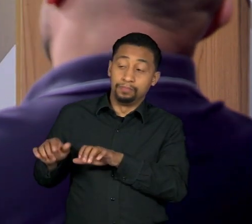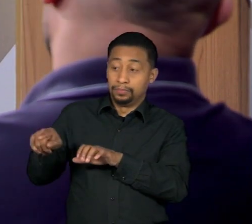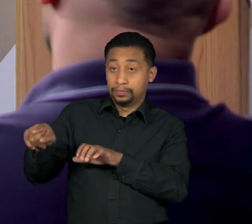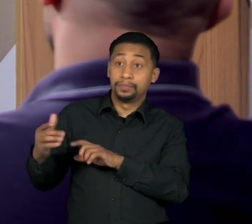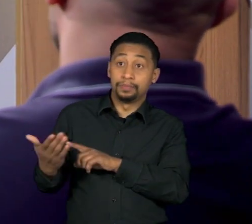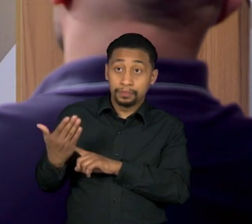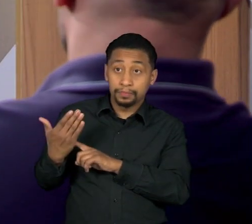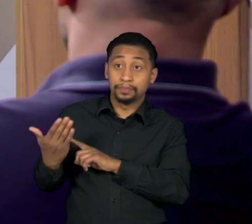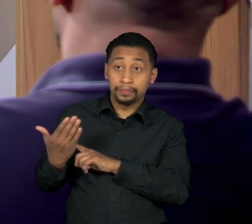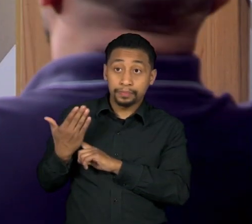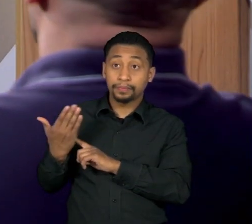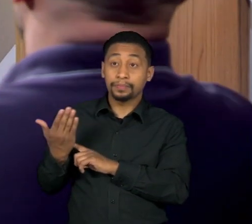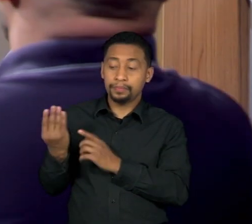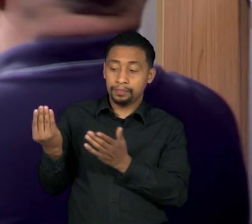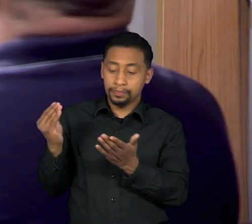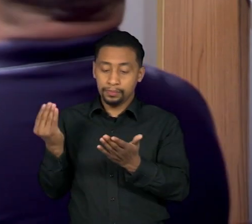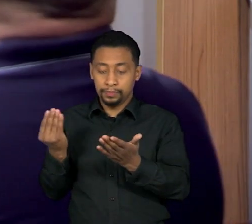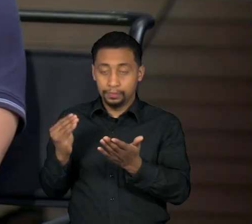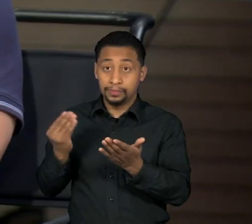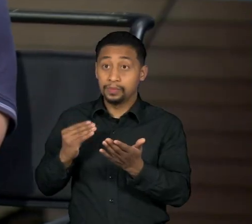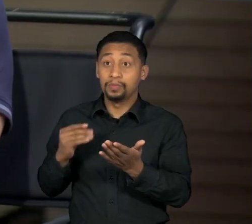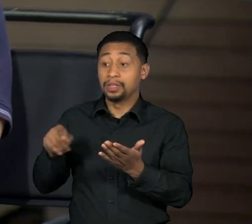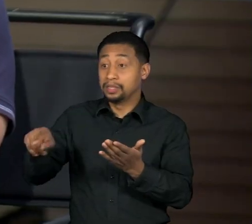pessoas façam, passei para ele a